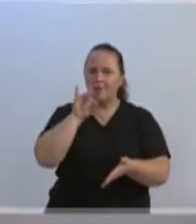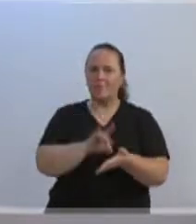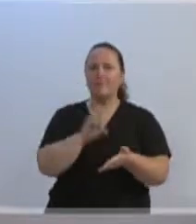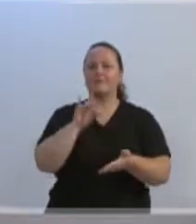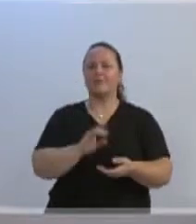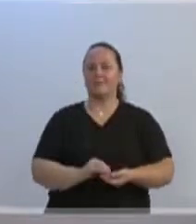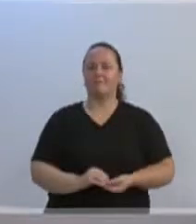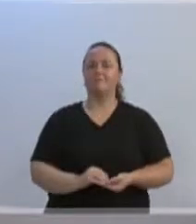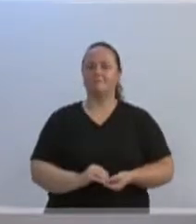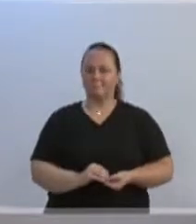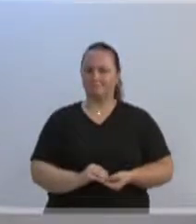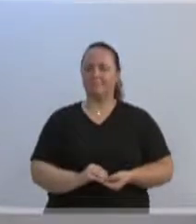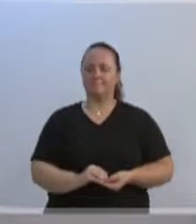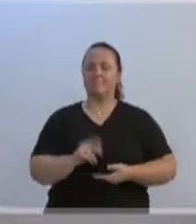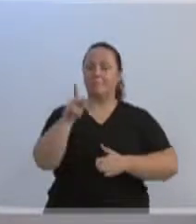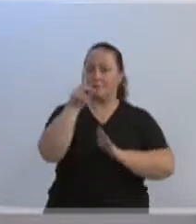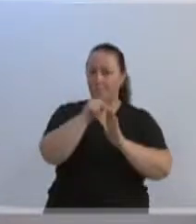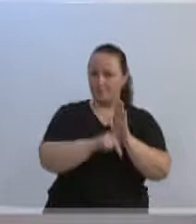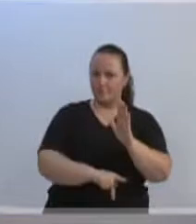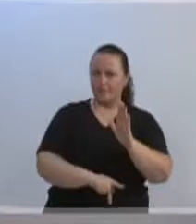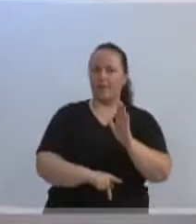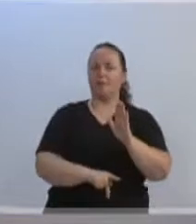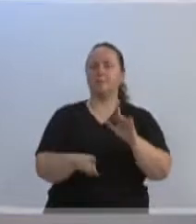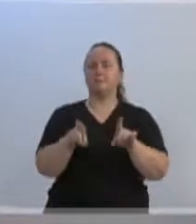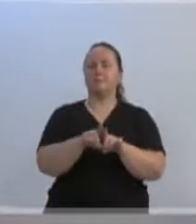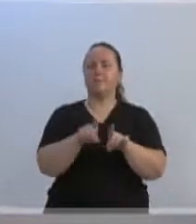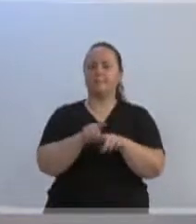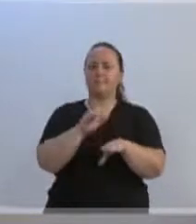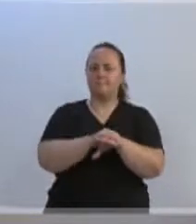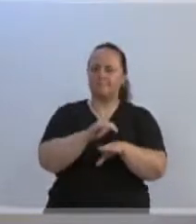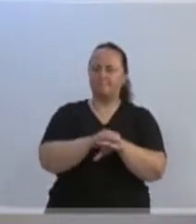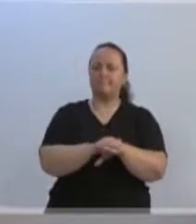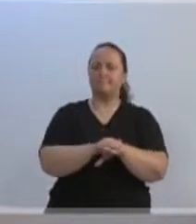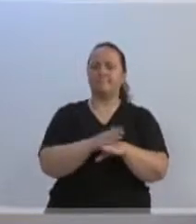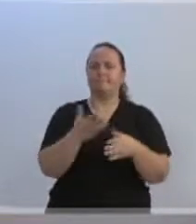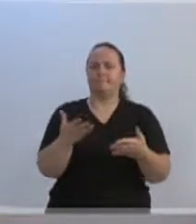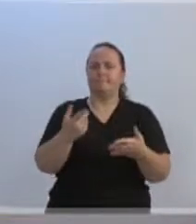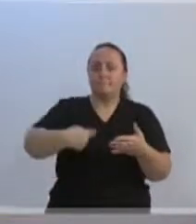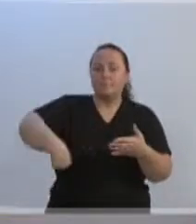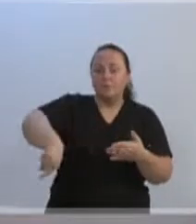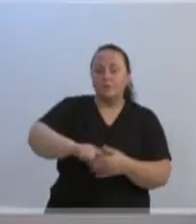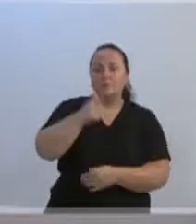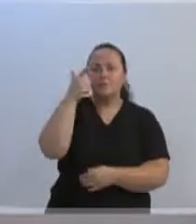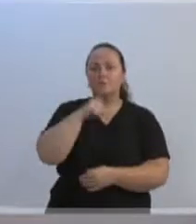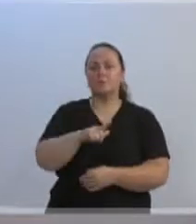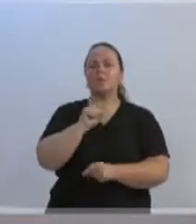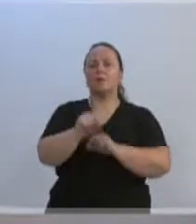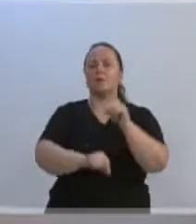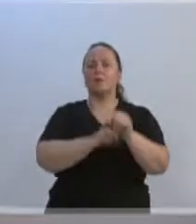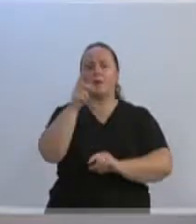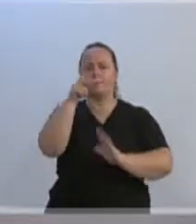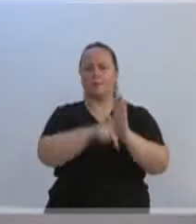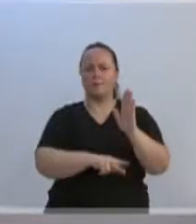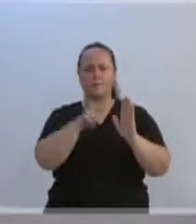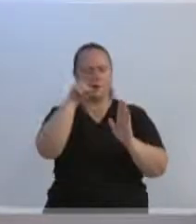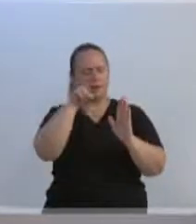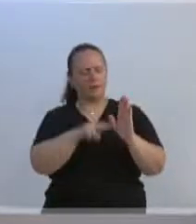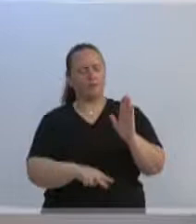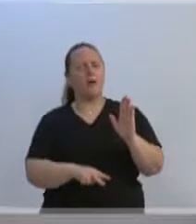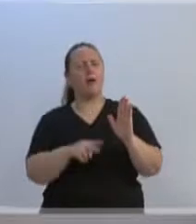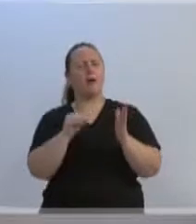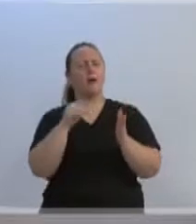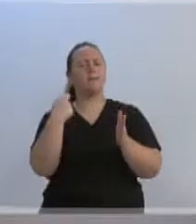é fazem o projeto que faça um projeto para que a gente possa então ir atrás dos recursos